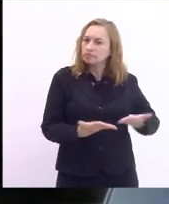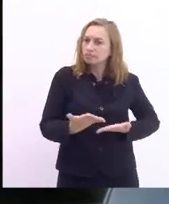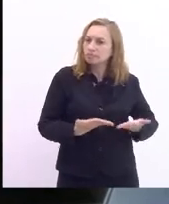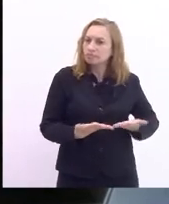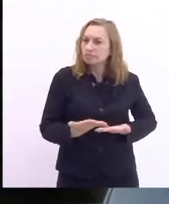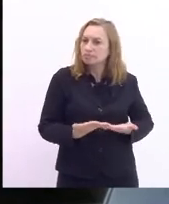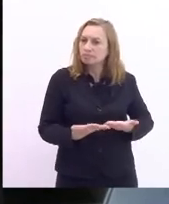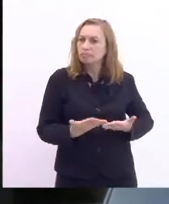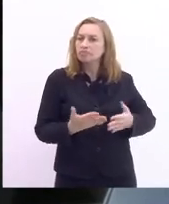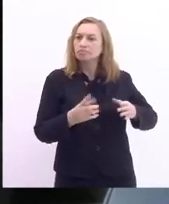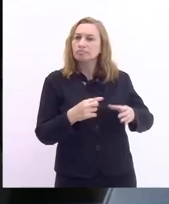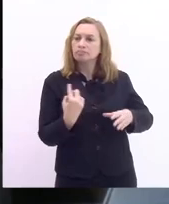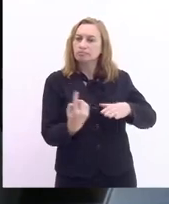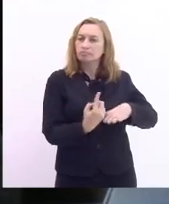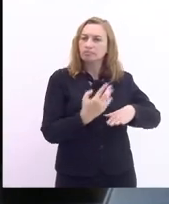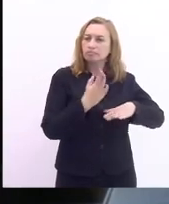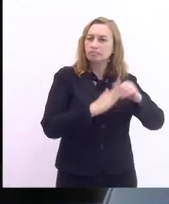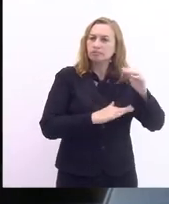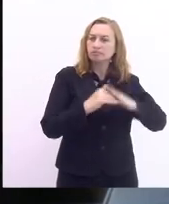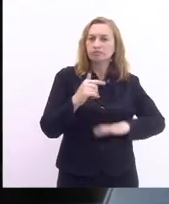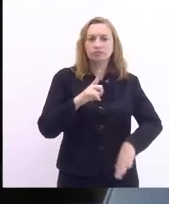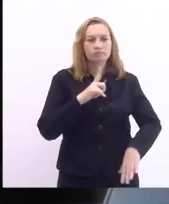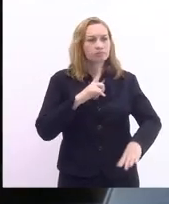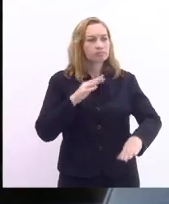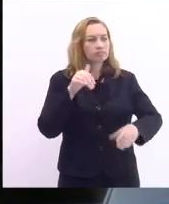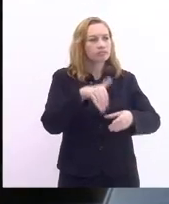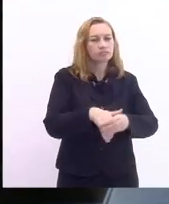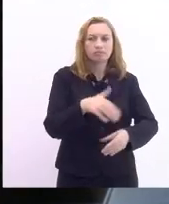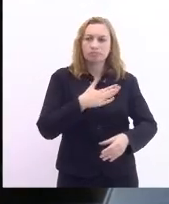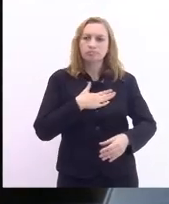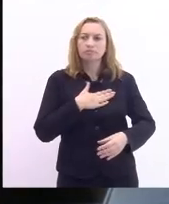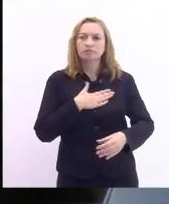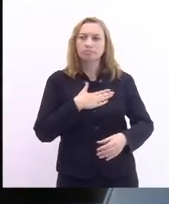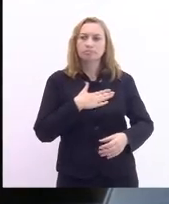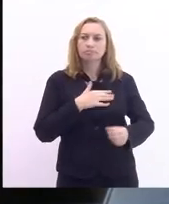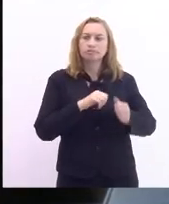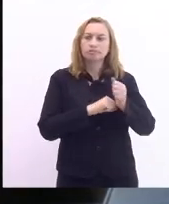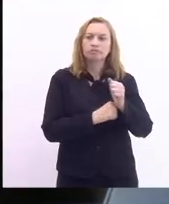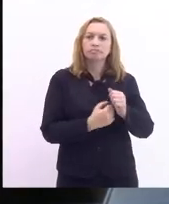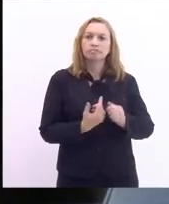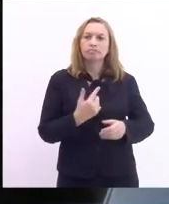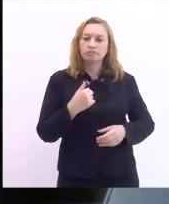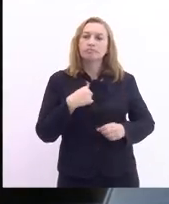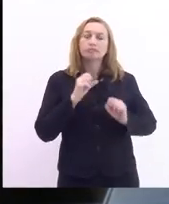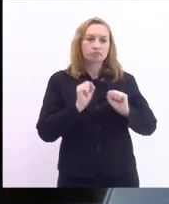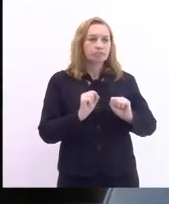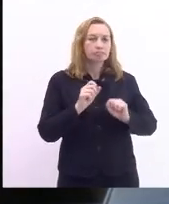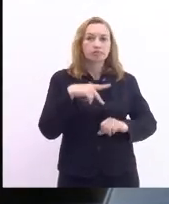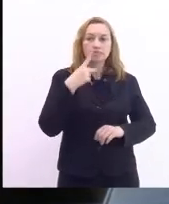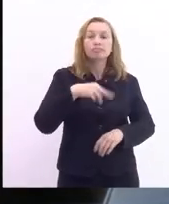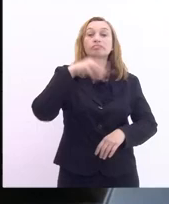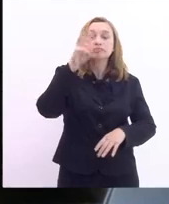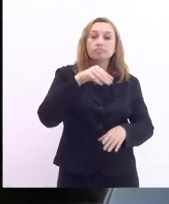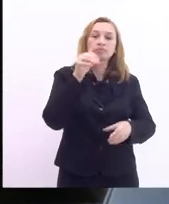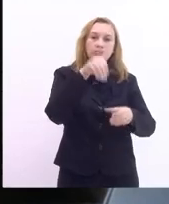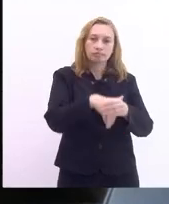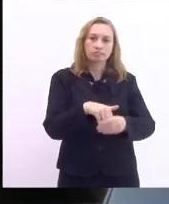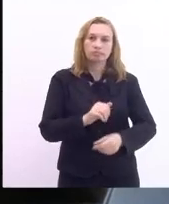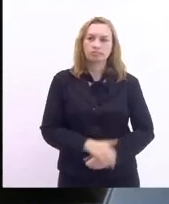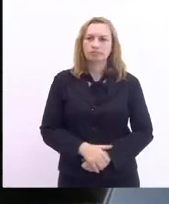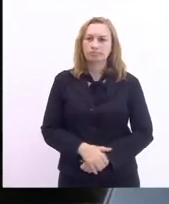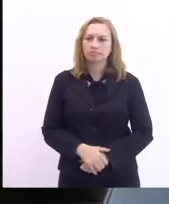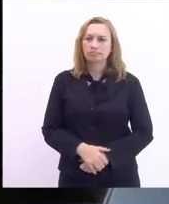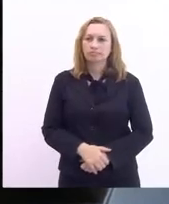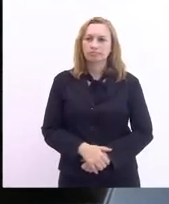categoria que você terá o meu voto nas eleições o voto é secreto mas o cidadão pode declarar em quem